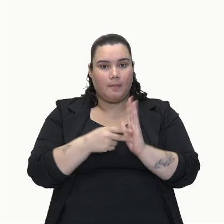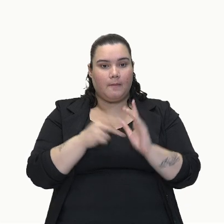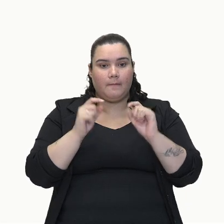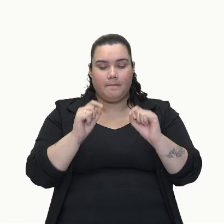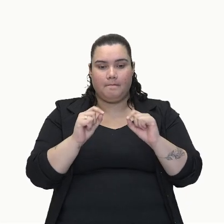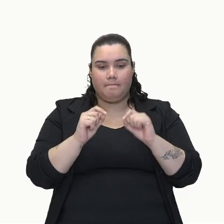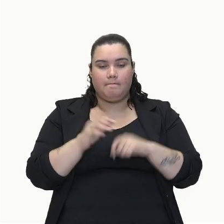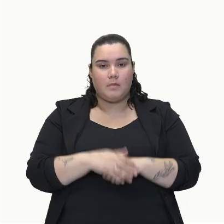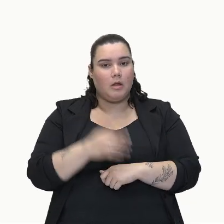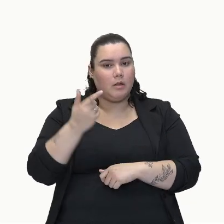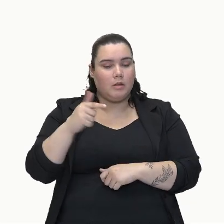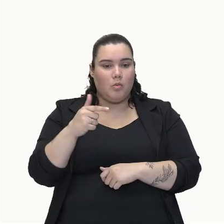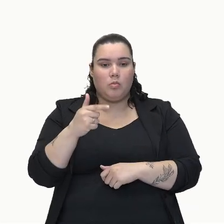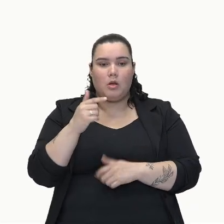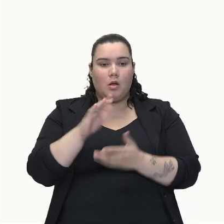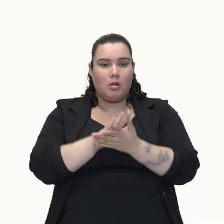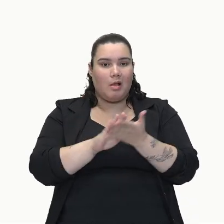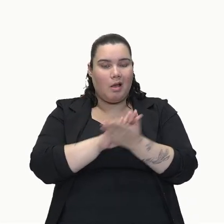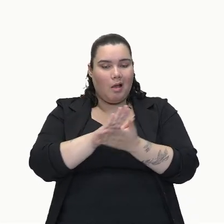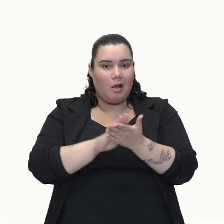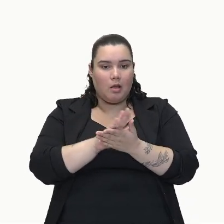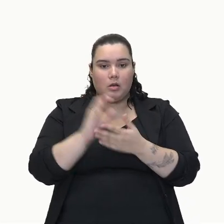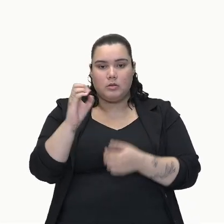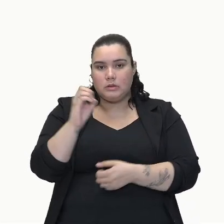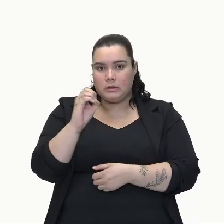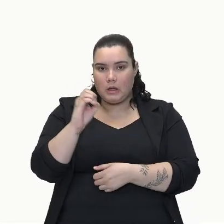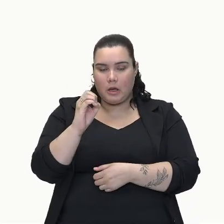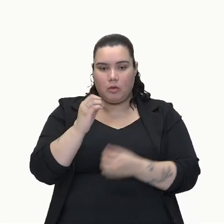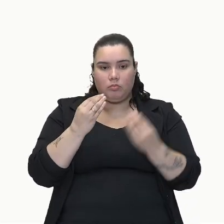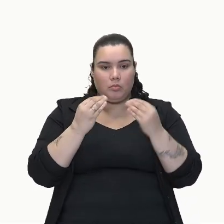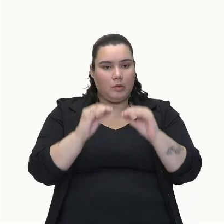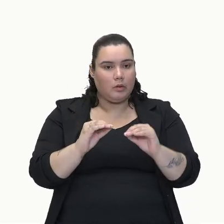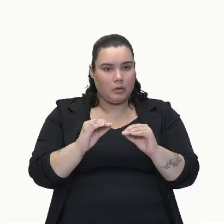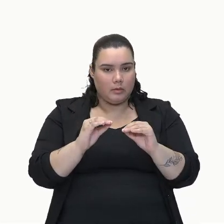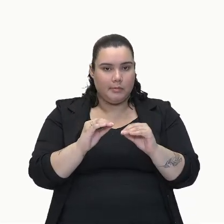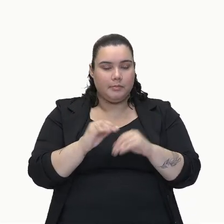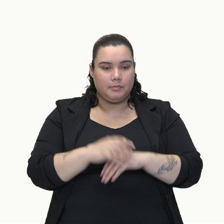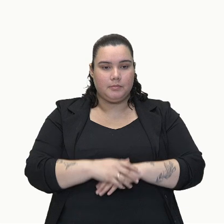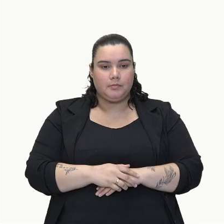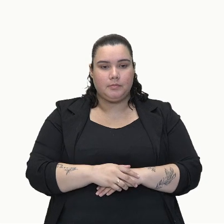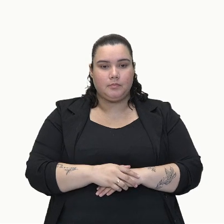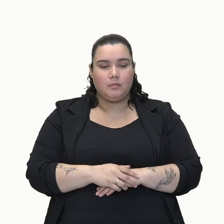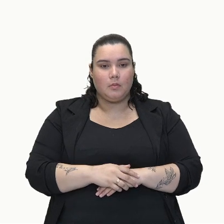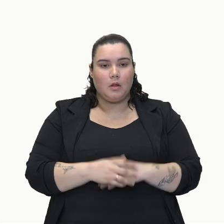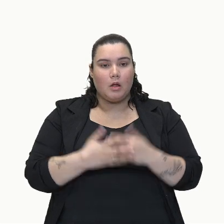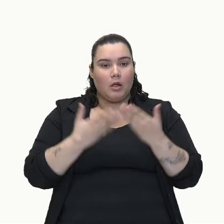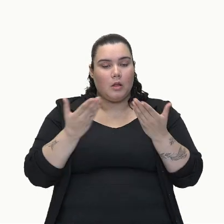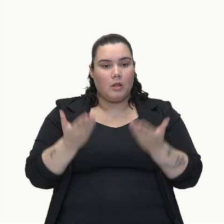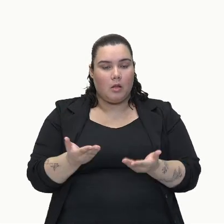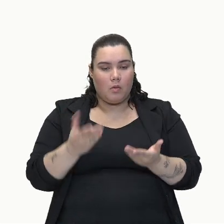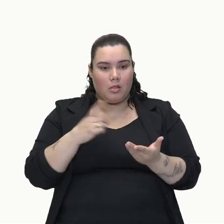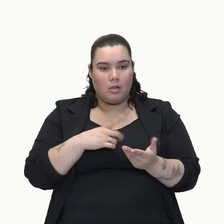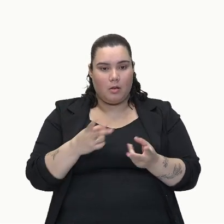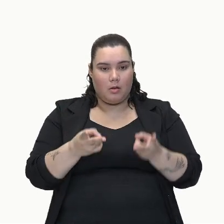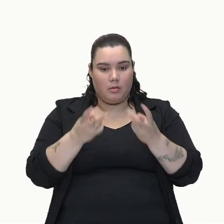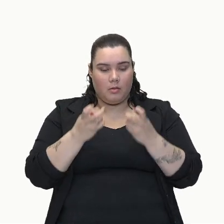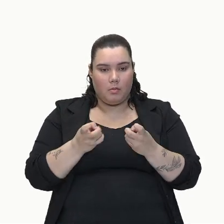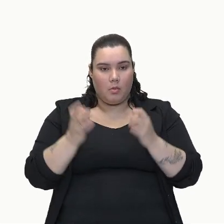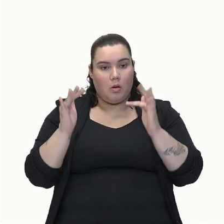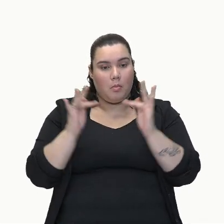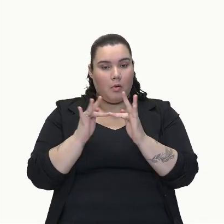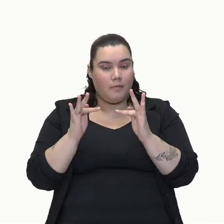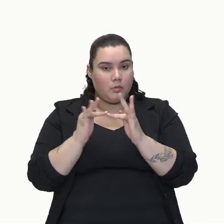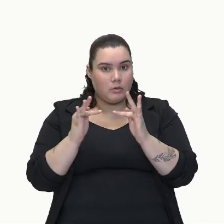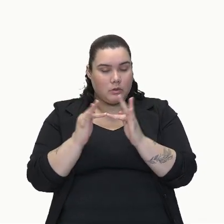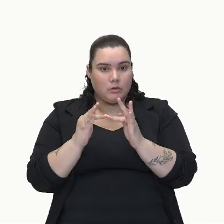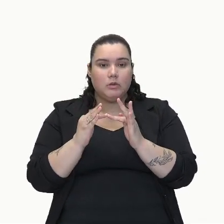significa que, nesse caso, não existem zeros reais. Então, quando a gente se depara com uma função e